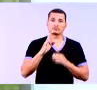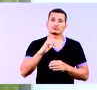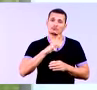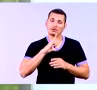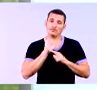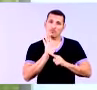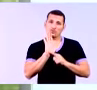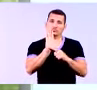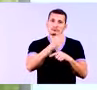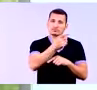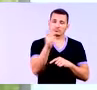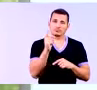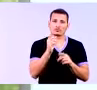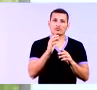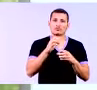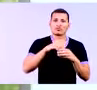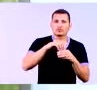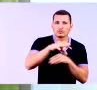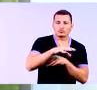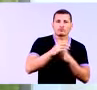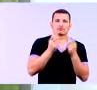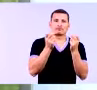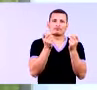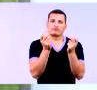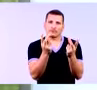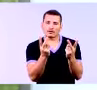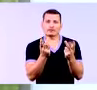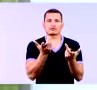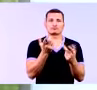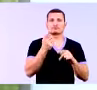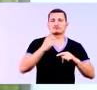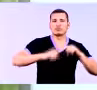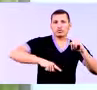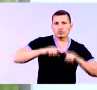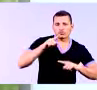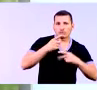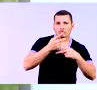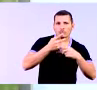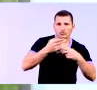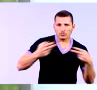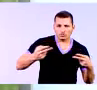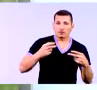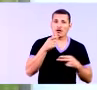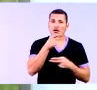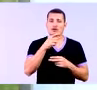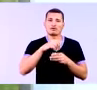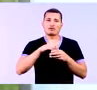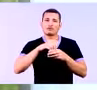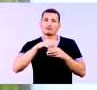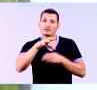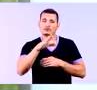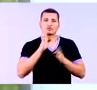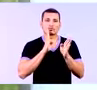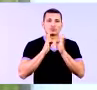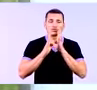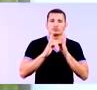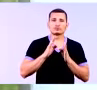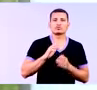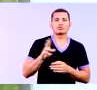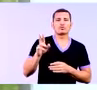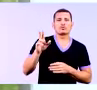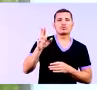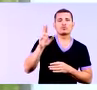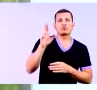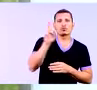for um conteúdo de venda de um produto, mas ele não oferece conteúdo útil para